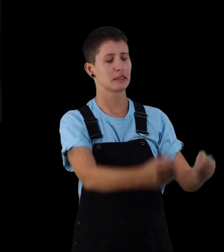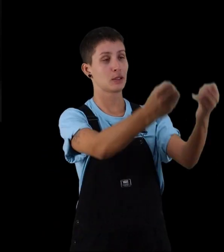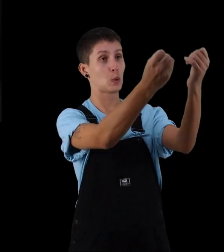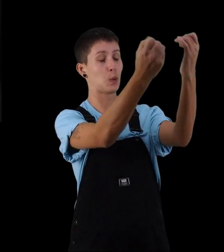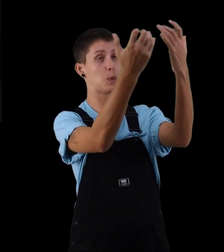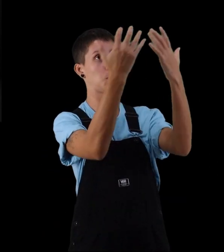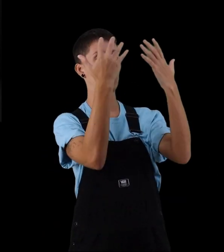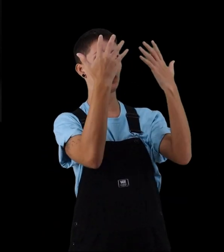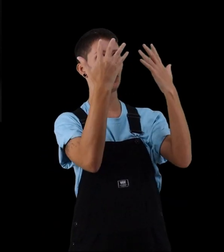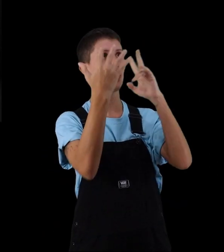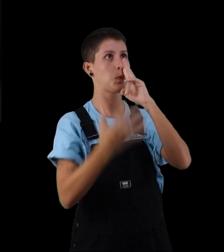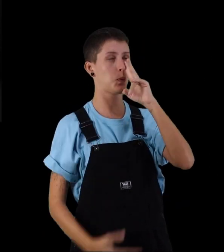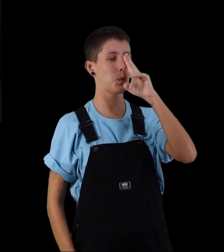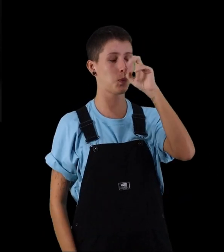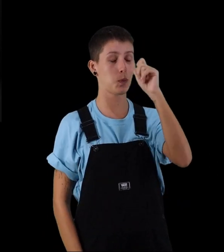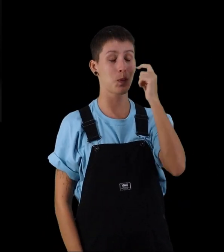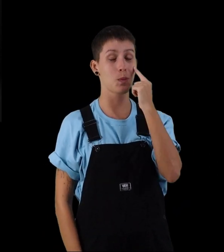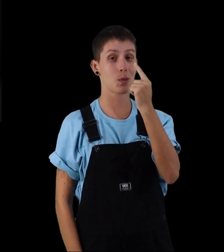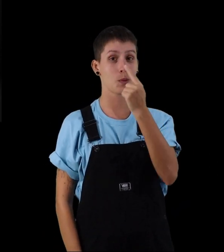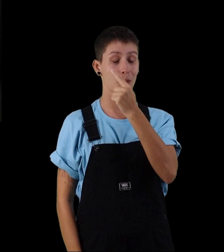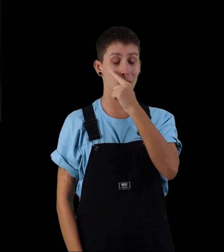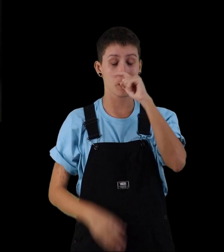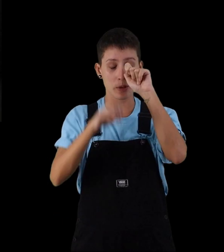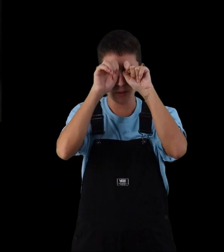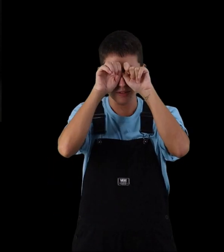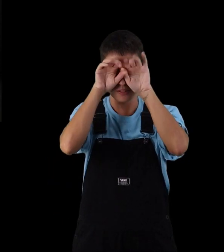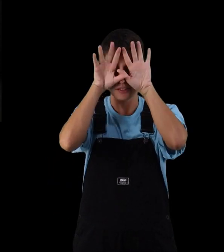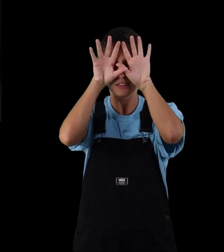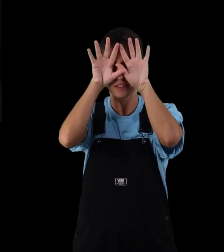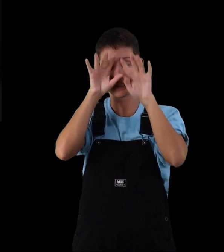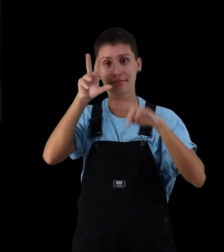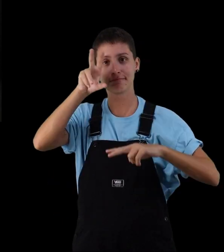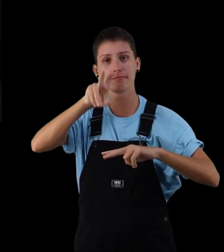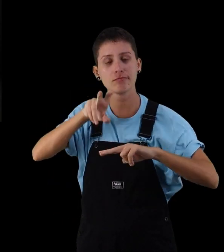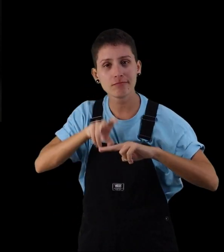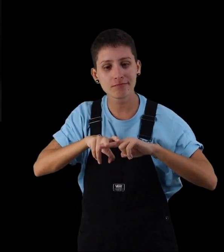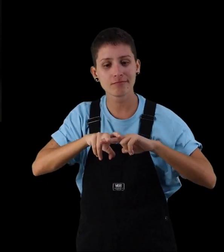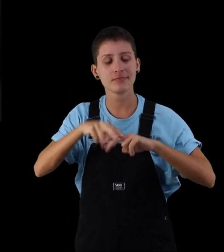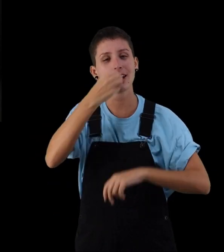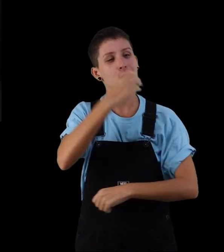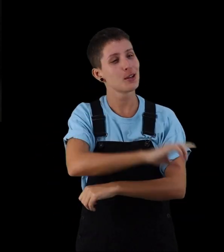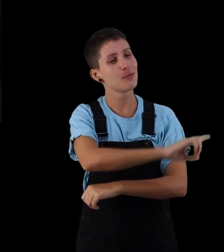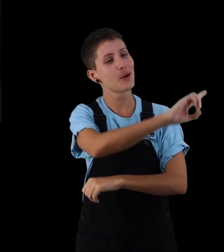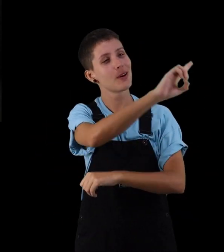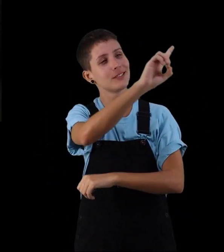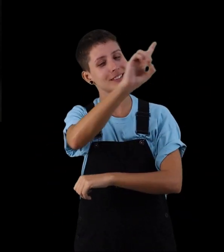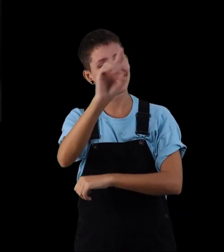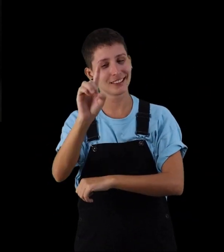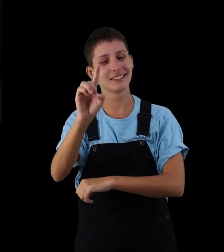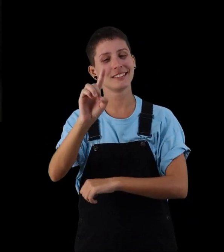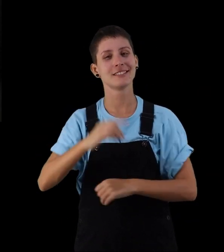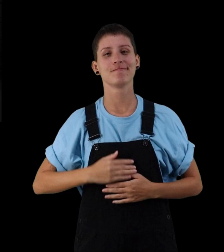A luz invadiu abundante os olhos do menino Edino, que sentado na cama deu bom